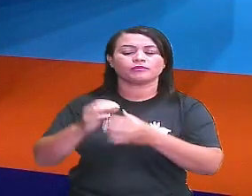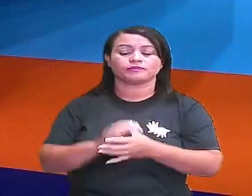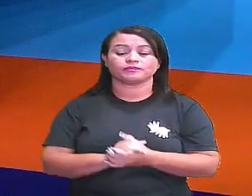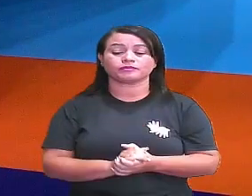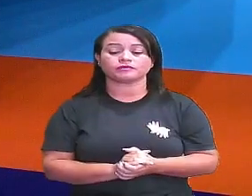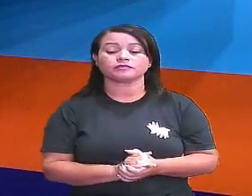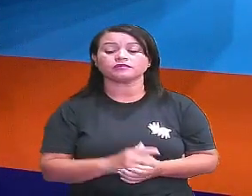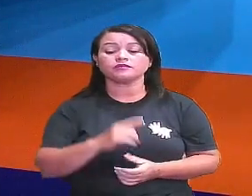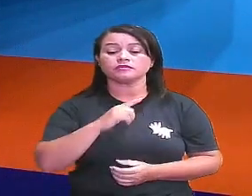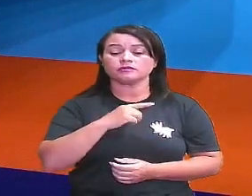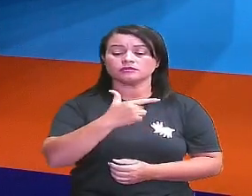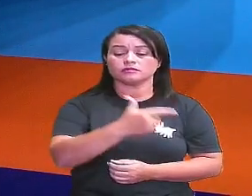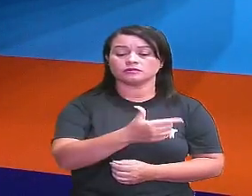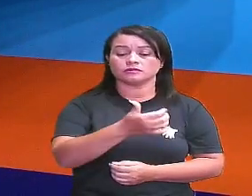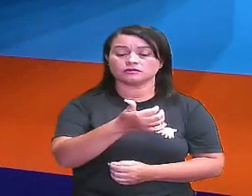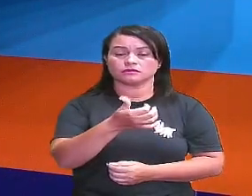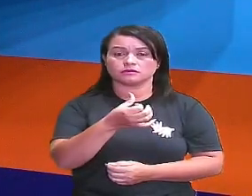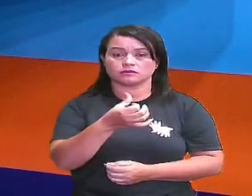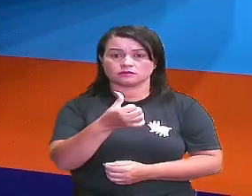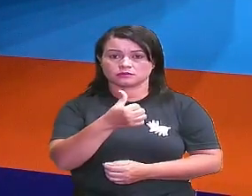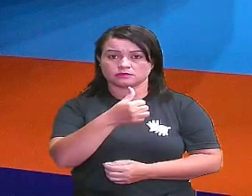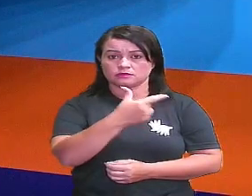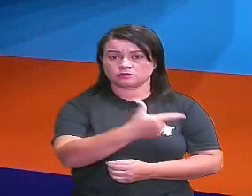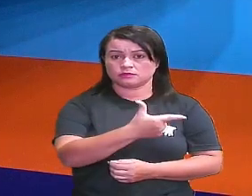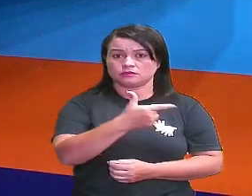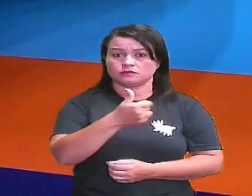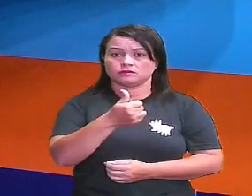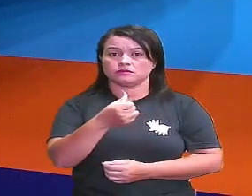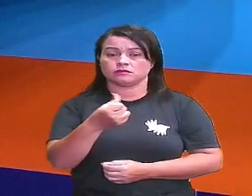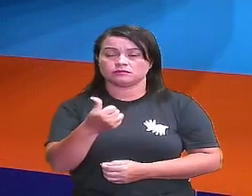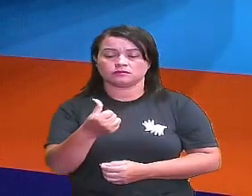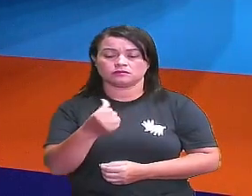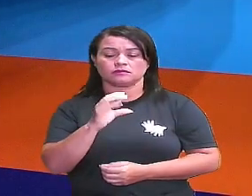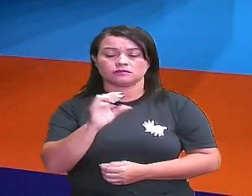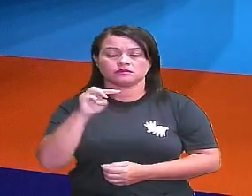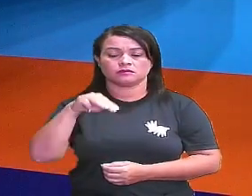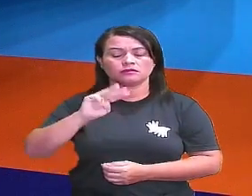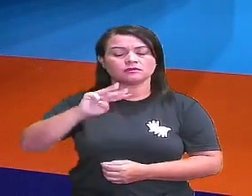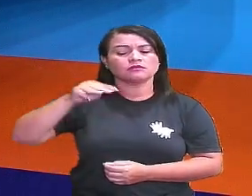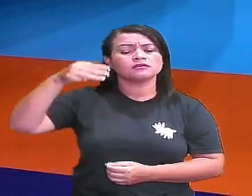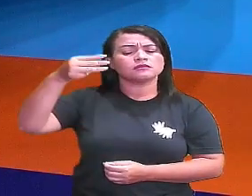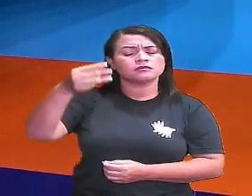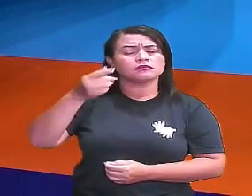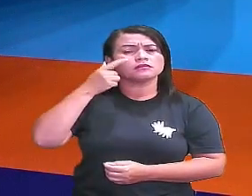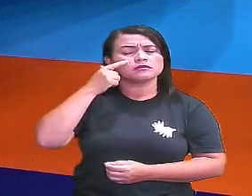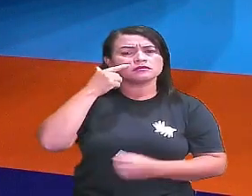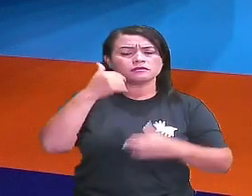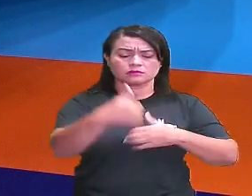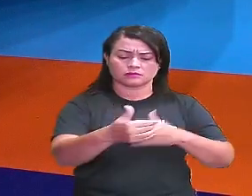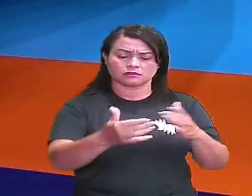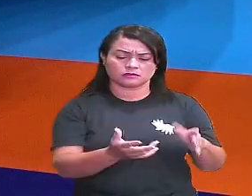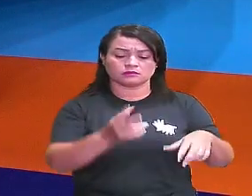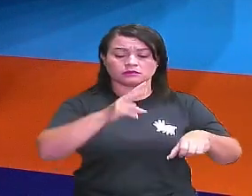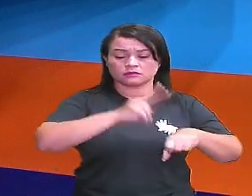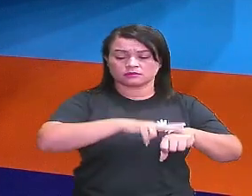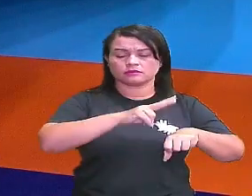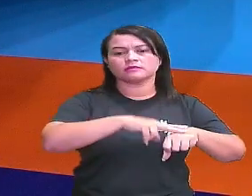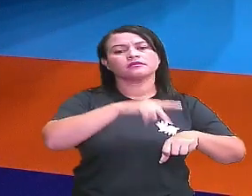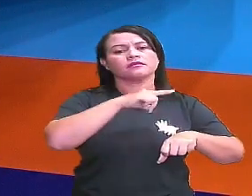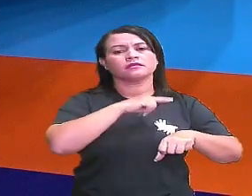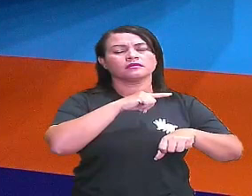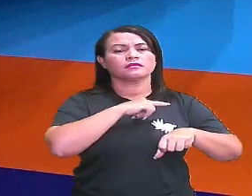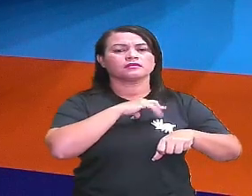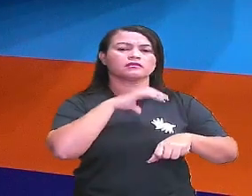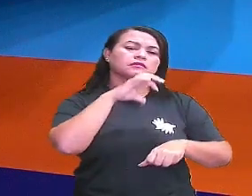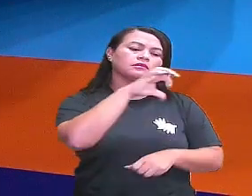Então, 216 centímetros cúbicos é o total de volumes. A caixa de vidro tem as dimensões de 9